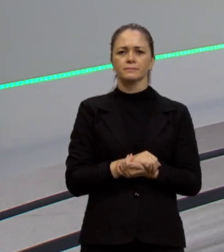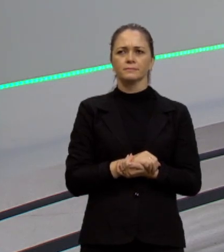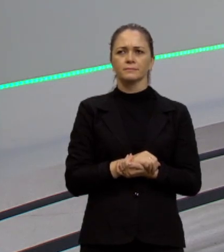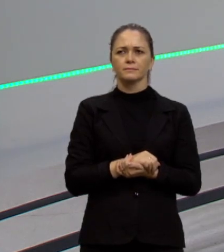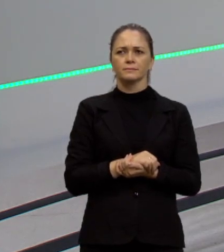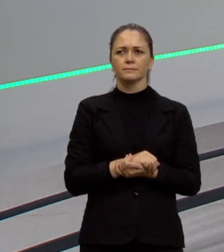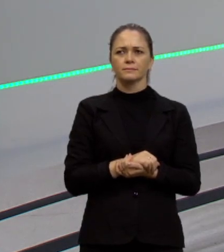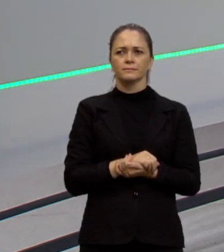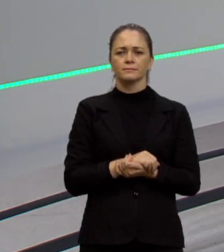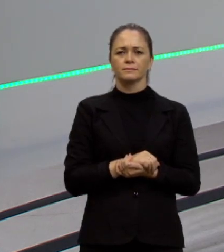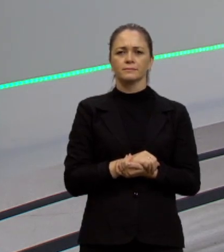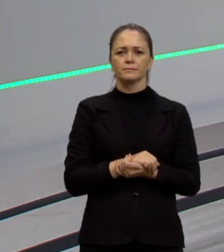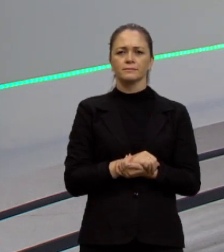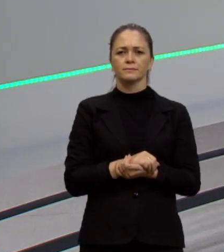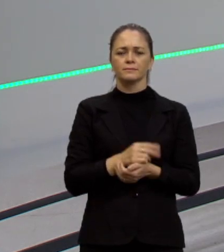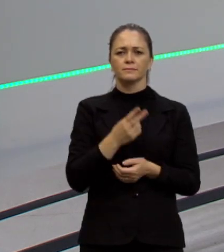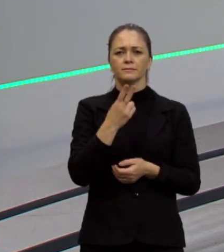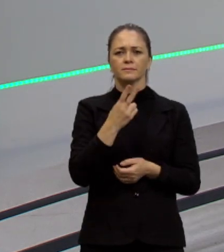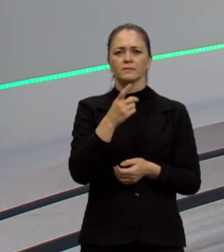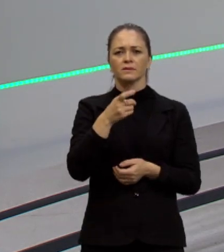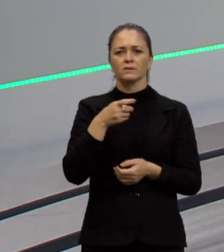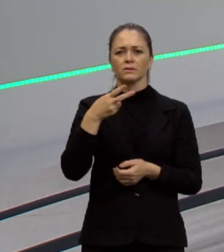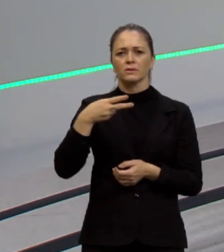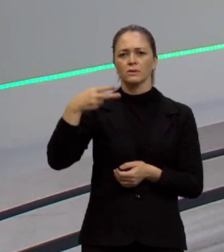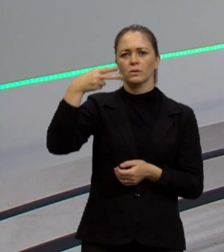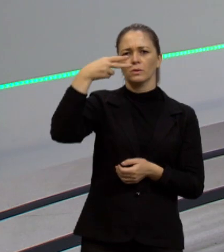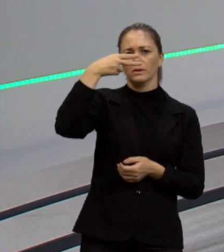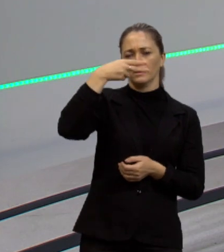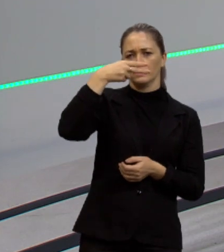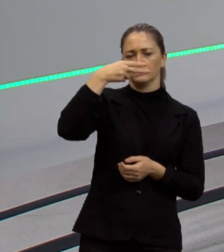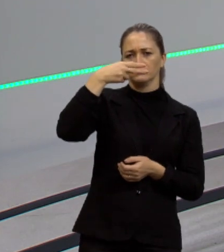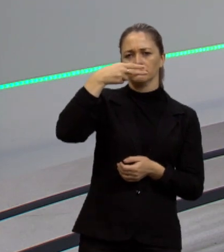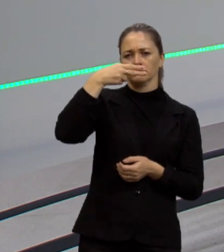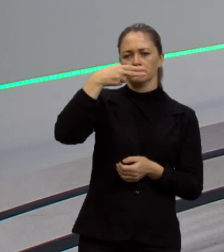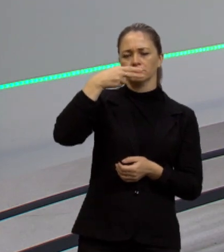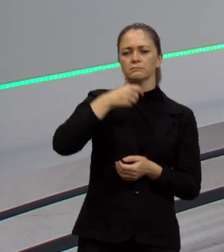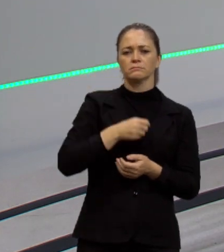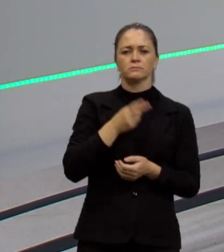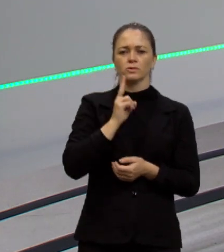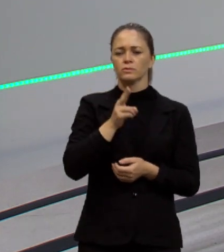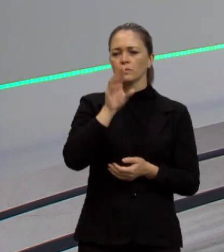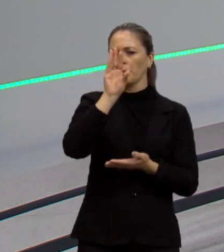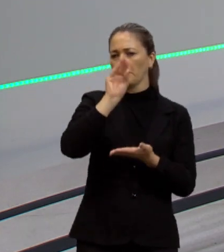Ó, o 2x ao quadrado já está no primeiro termo.